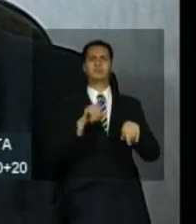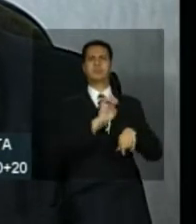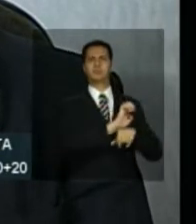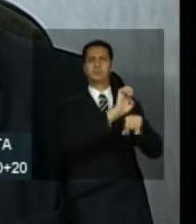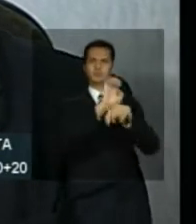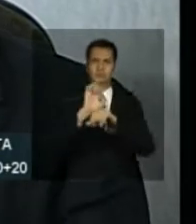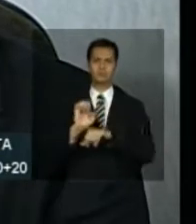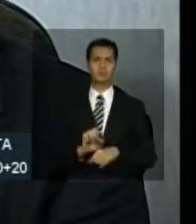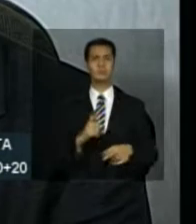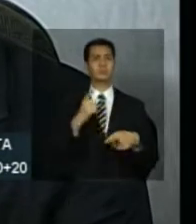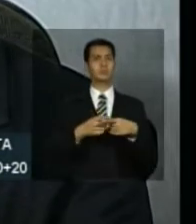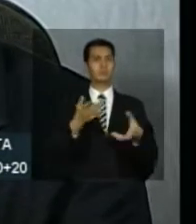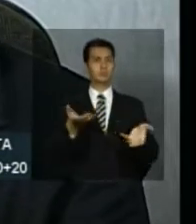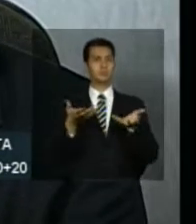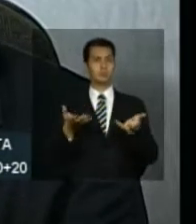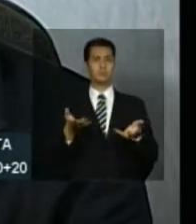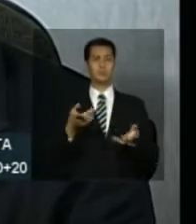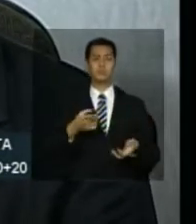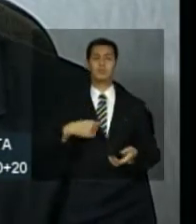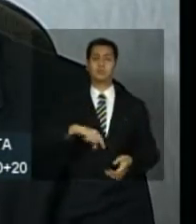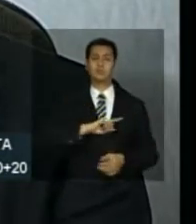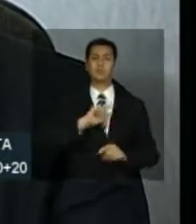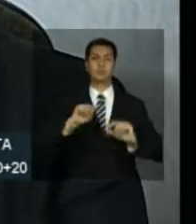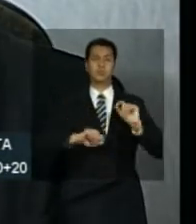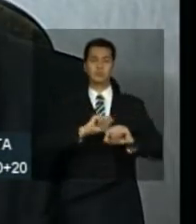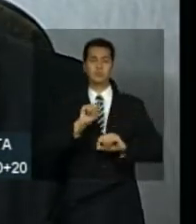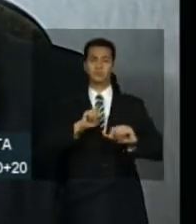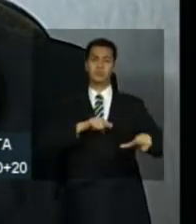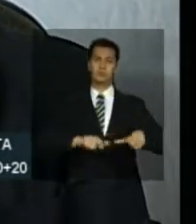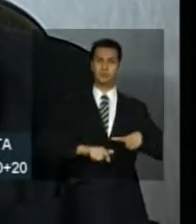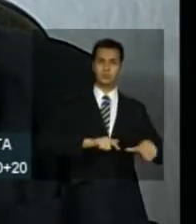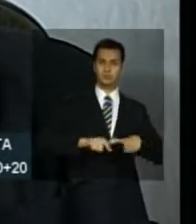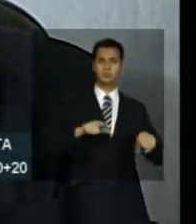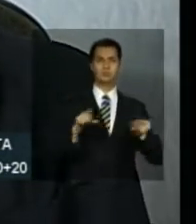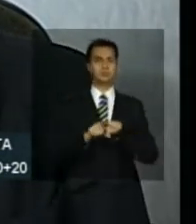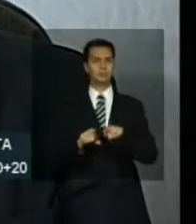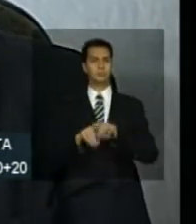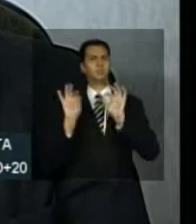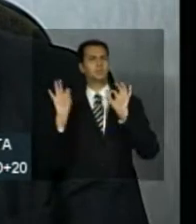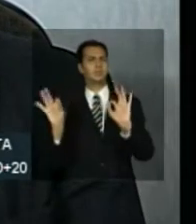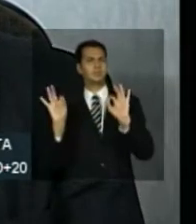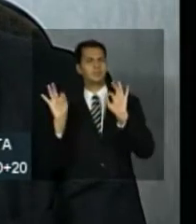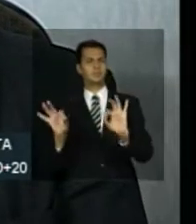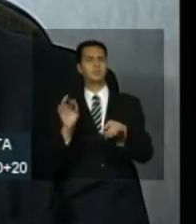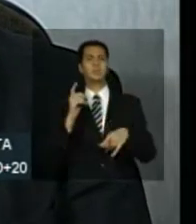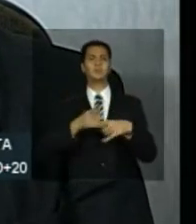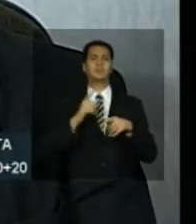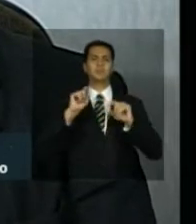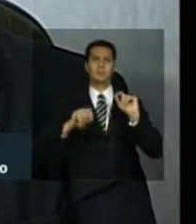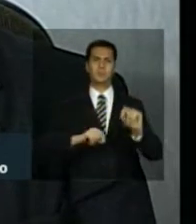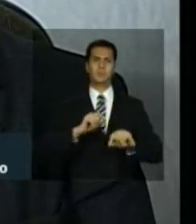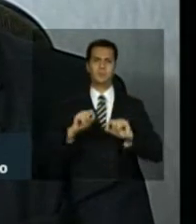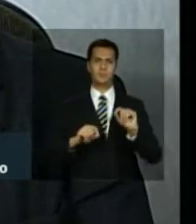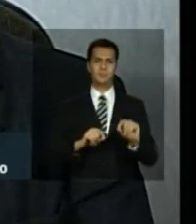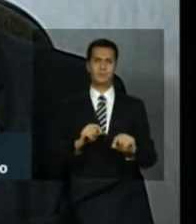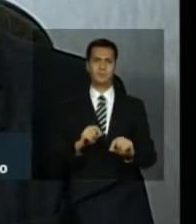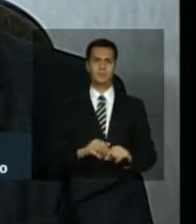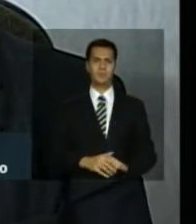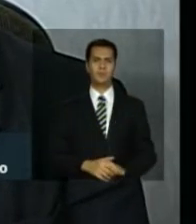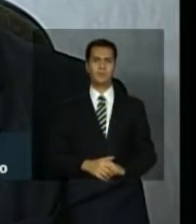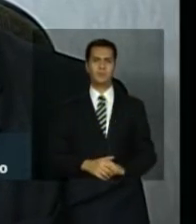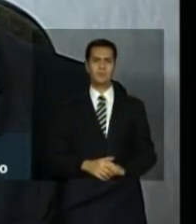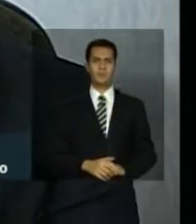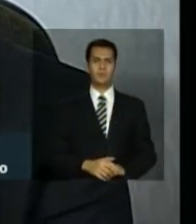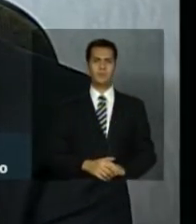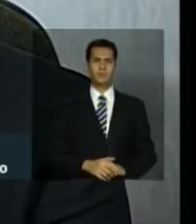termos uma mão deobra em maior número e também qualificar em favor da